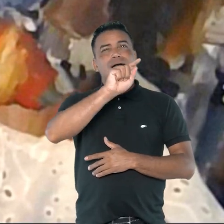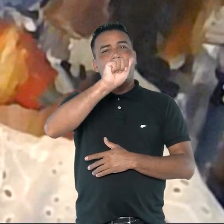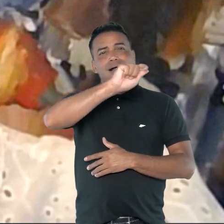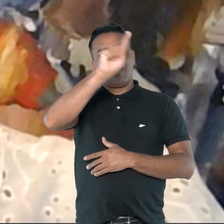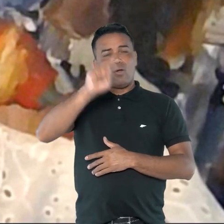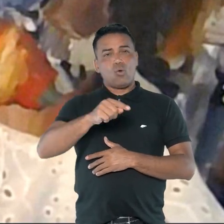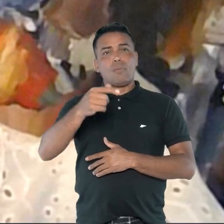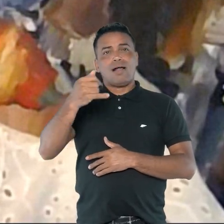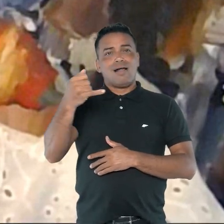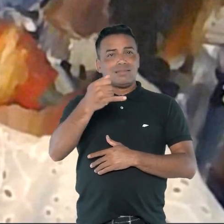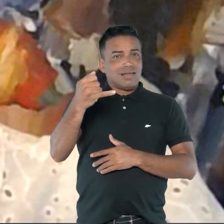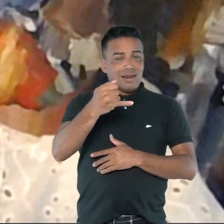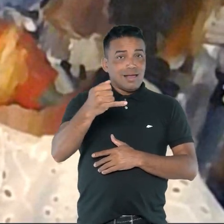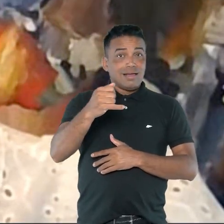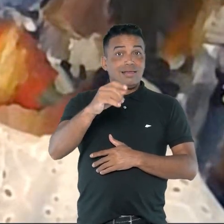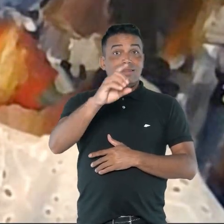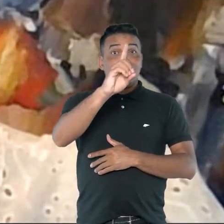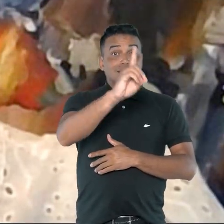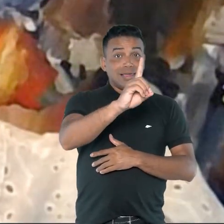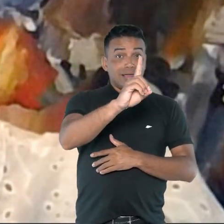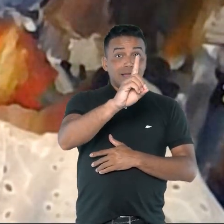meu arroba é